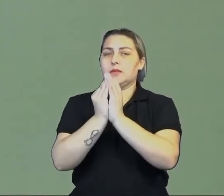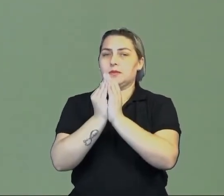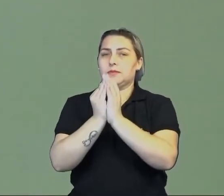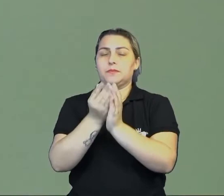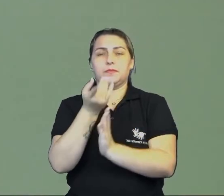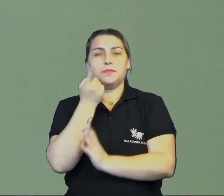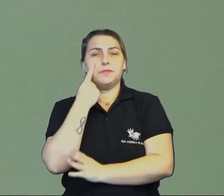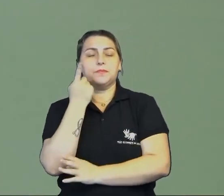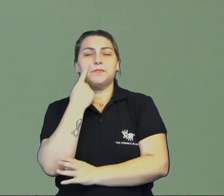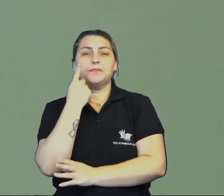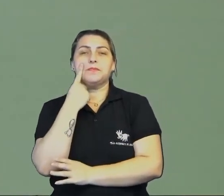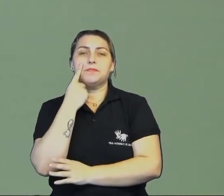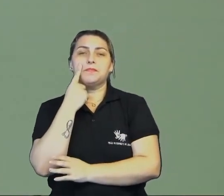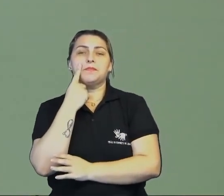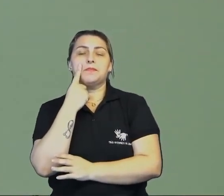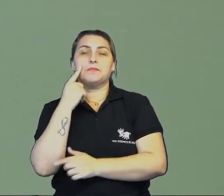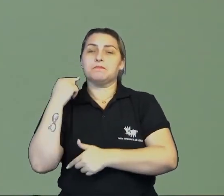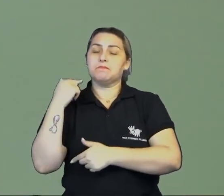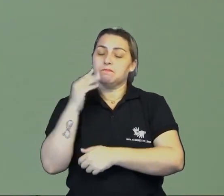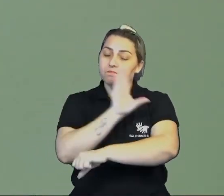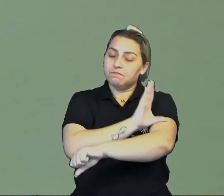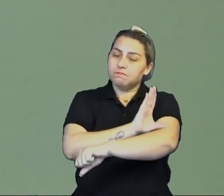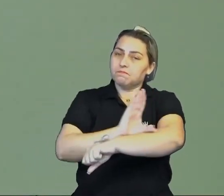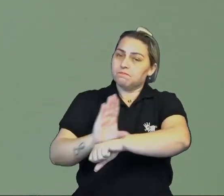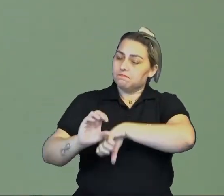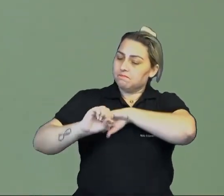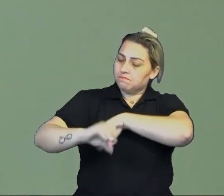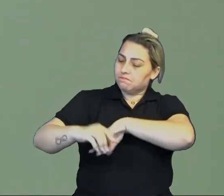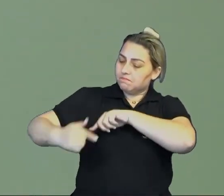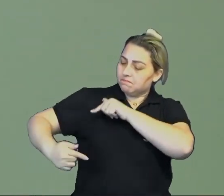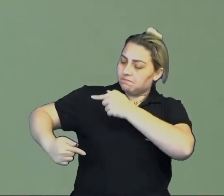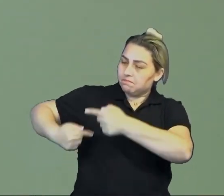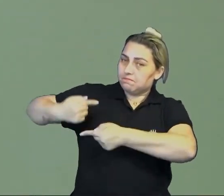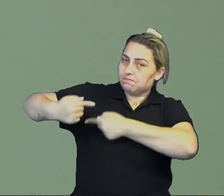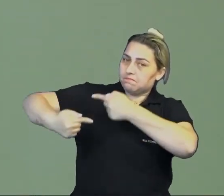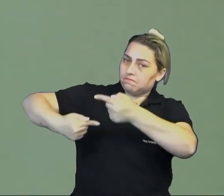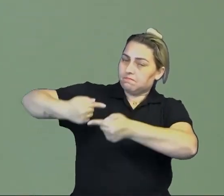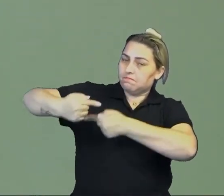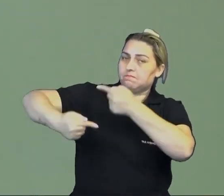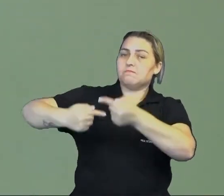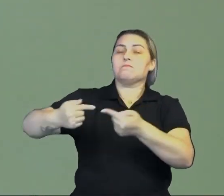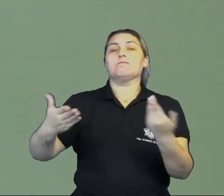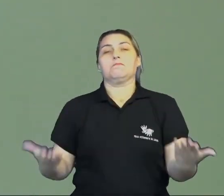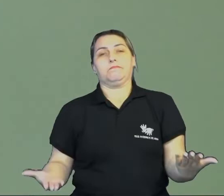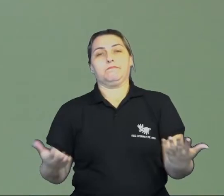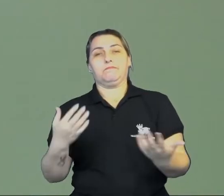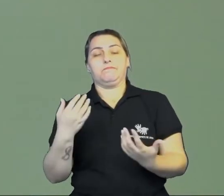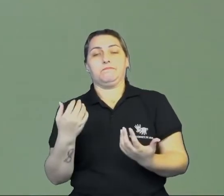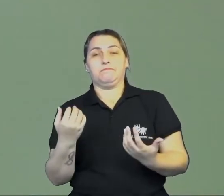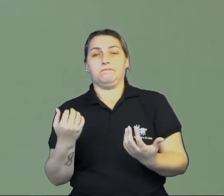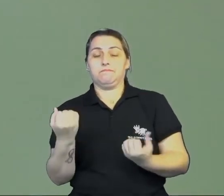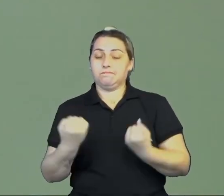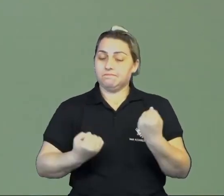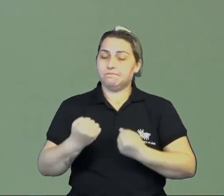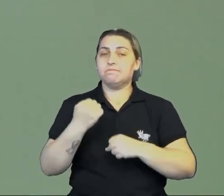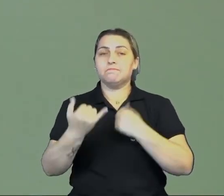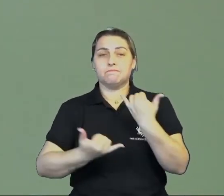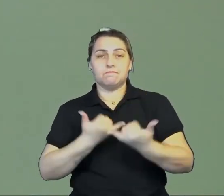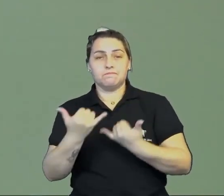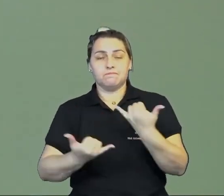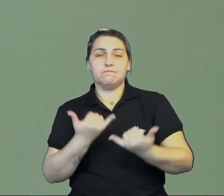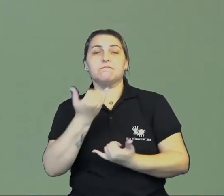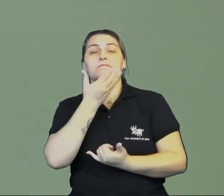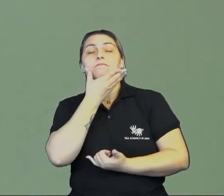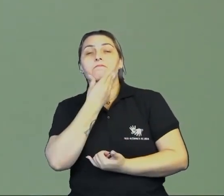E vejam que isso vai passando culturalmente. Que as meninas brincam de boneca, os meninos brincam de carrinho. Independente de como essa construção